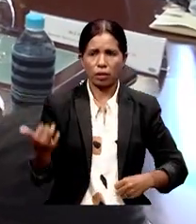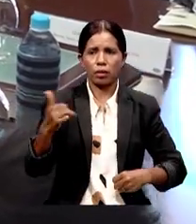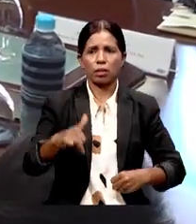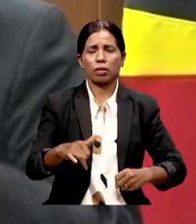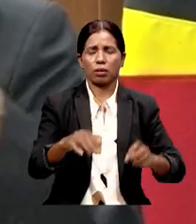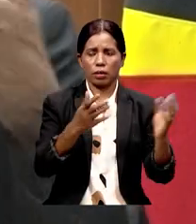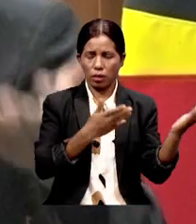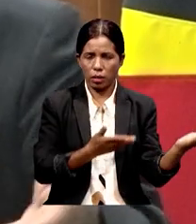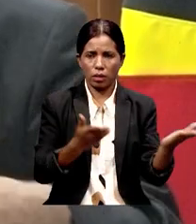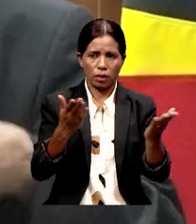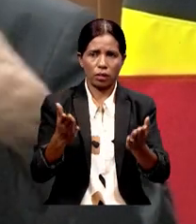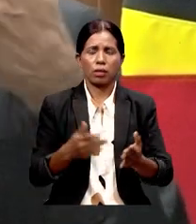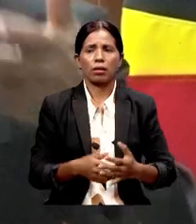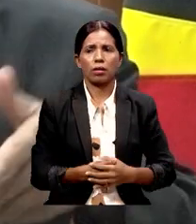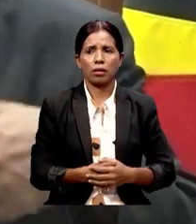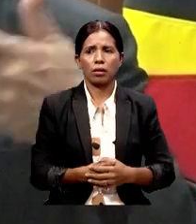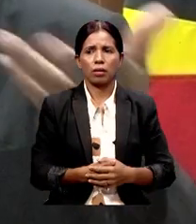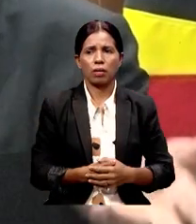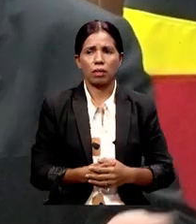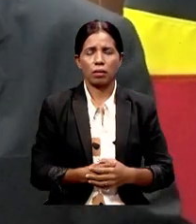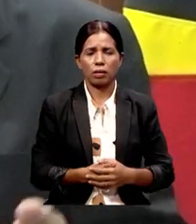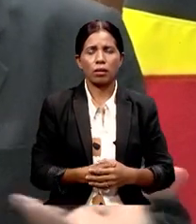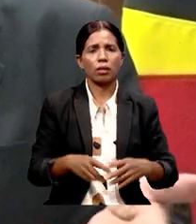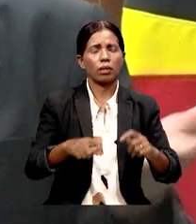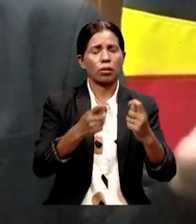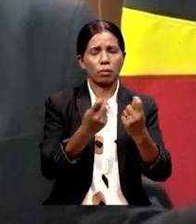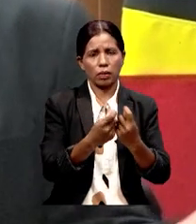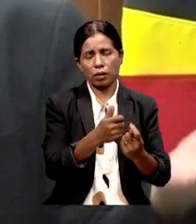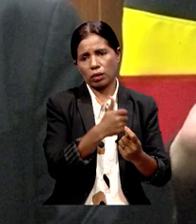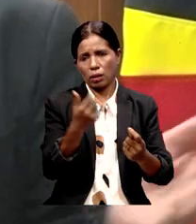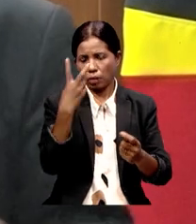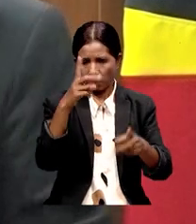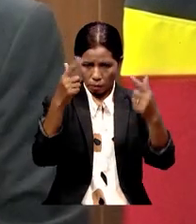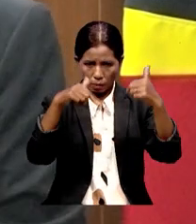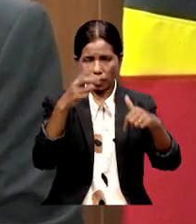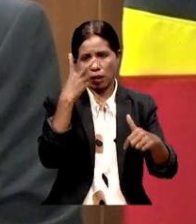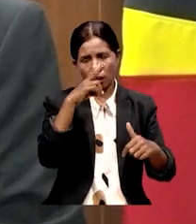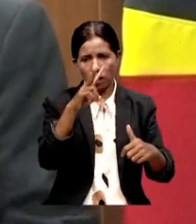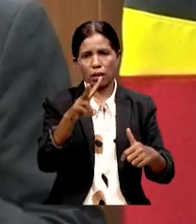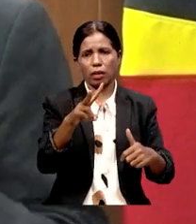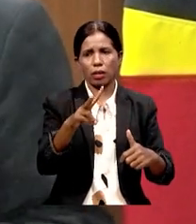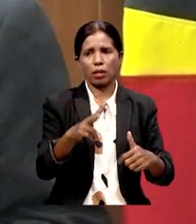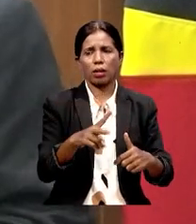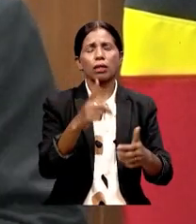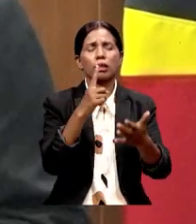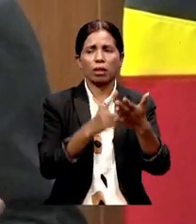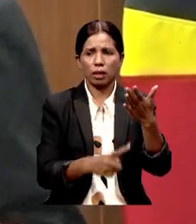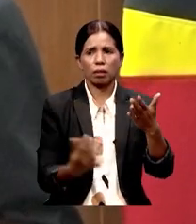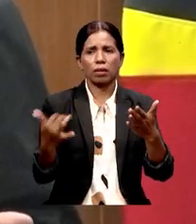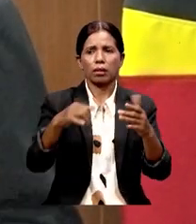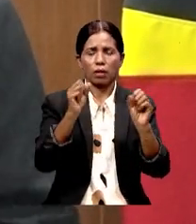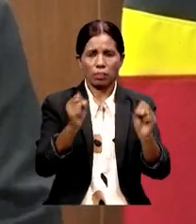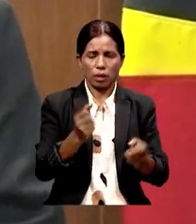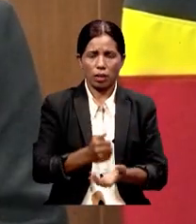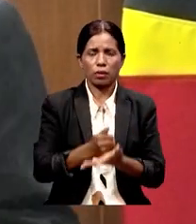o que está, time, tira mais para areia, mais para. E a saída é merecida pela